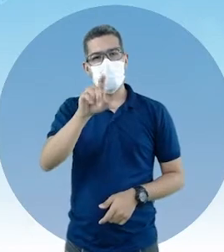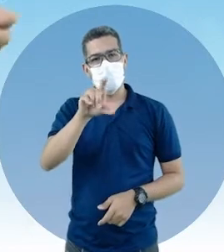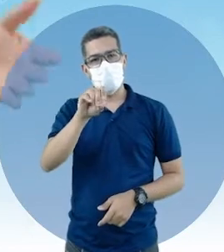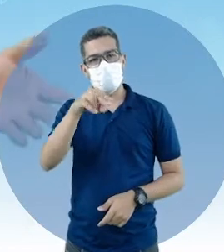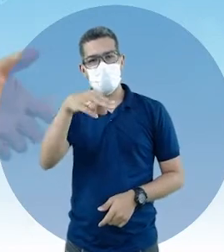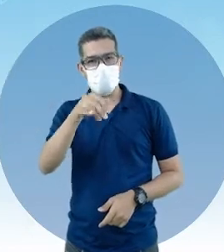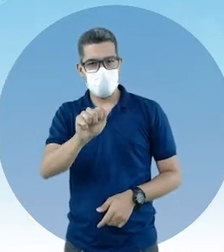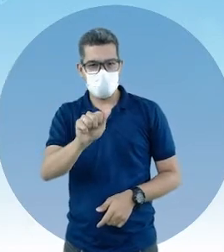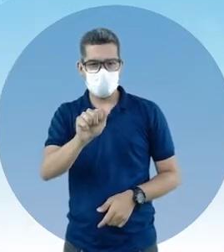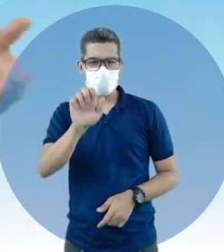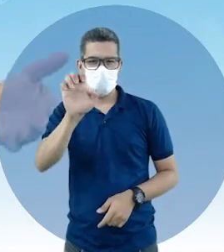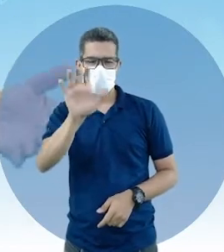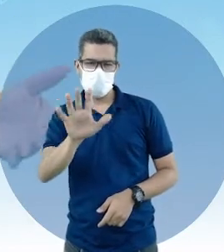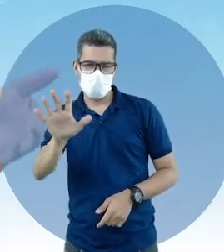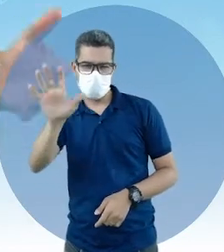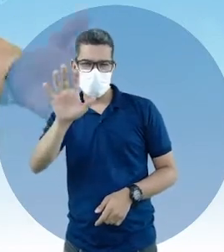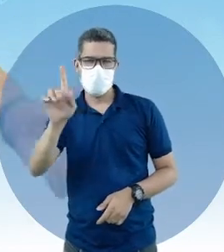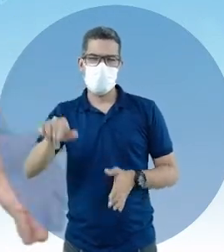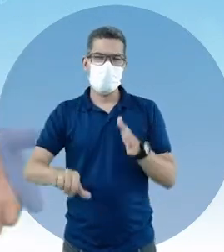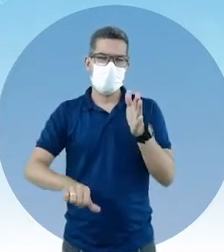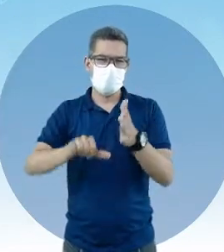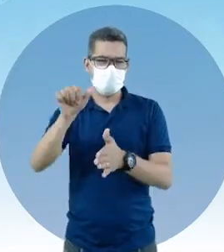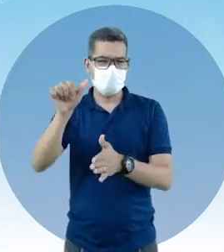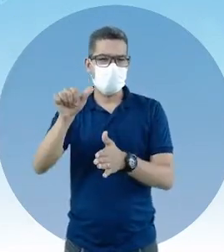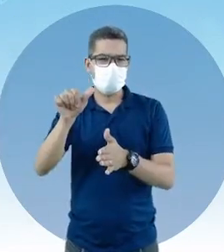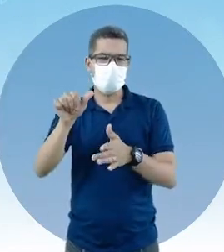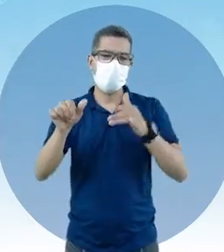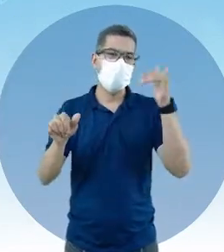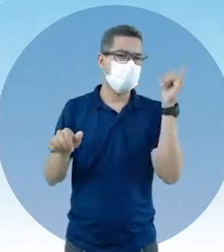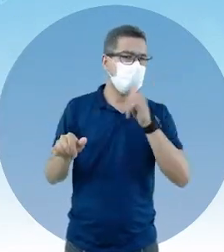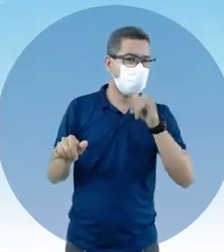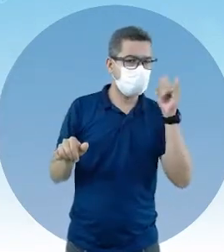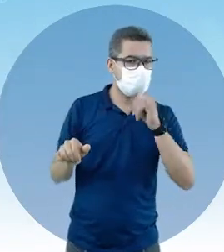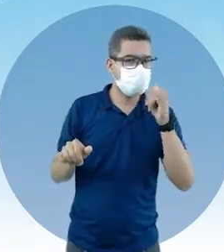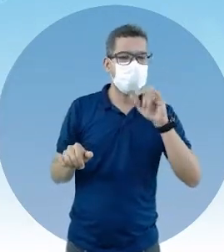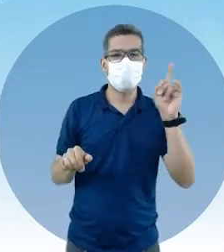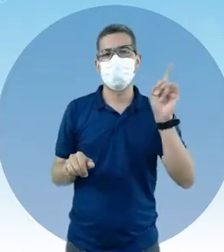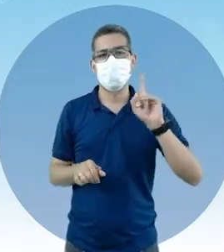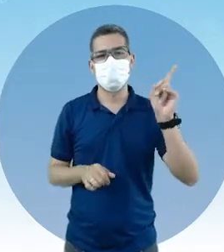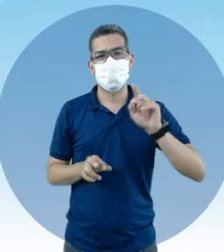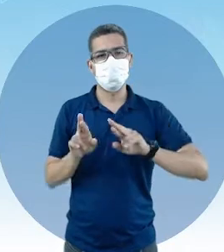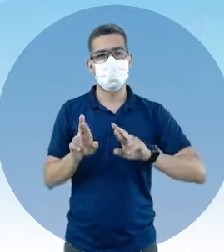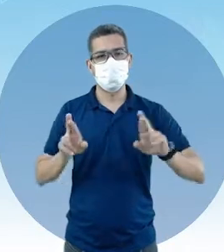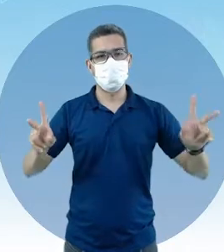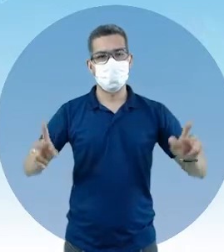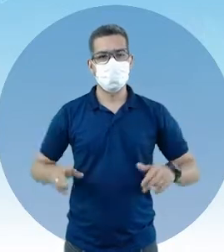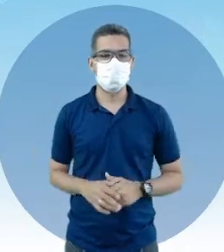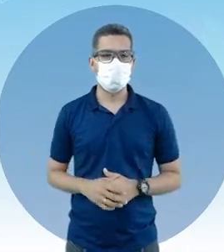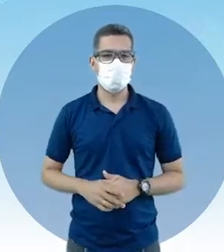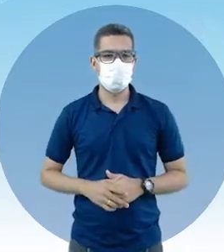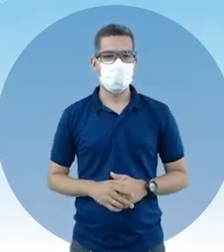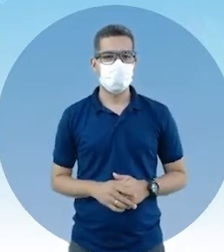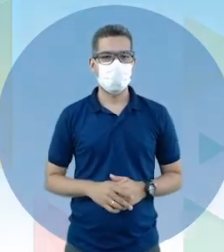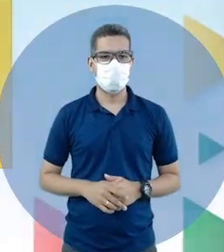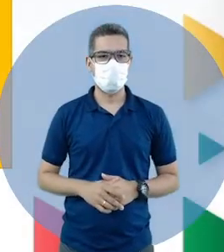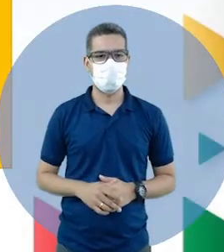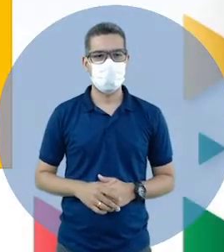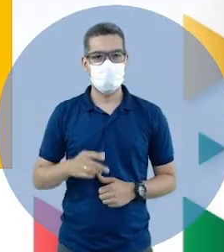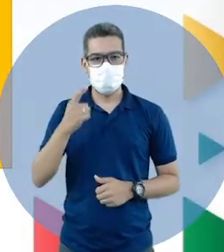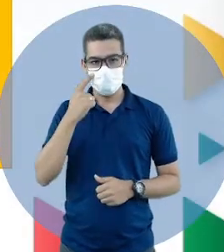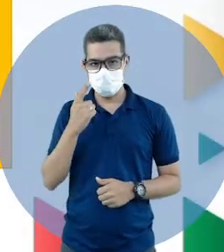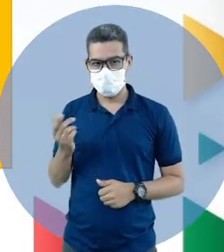dos primeiros papas não italiano. E vamos caminhando. Trago para vocês